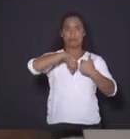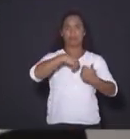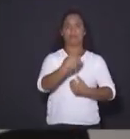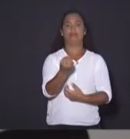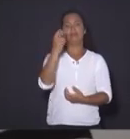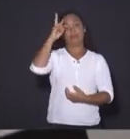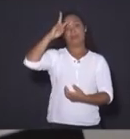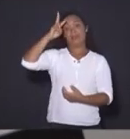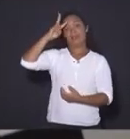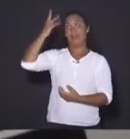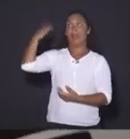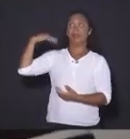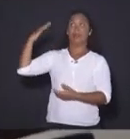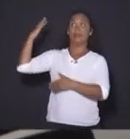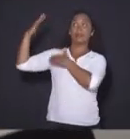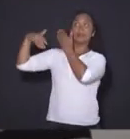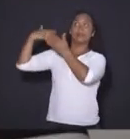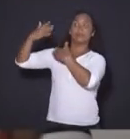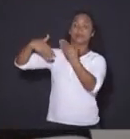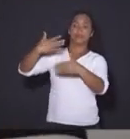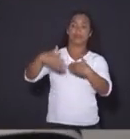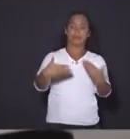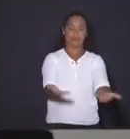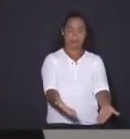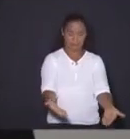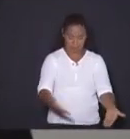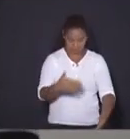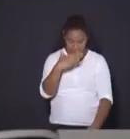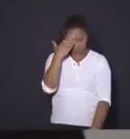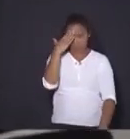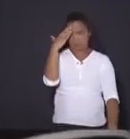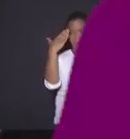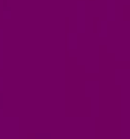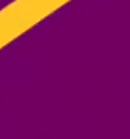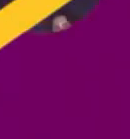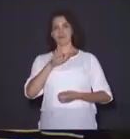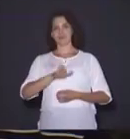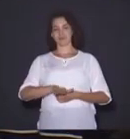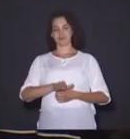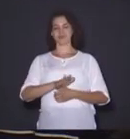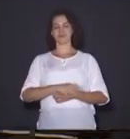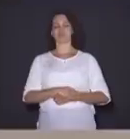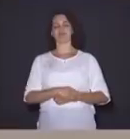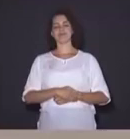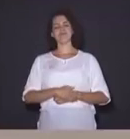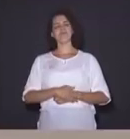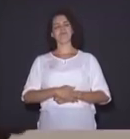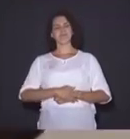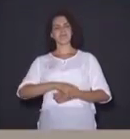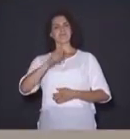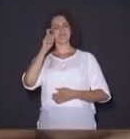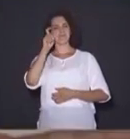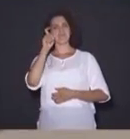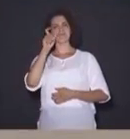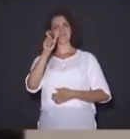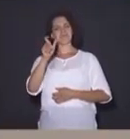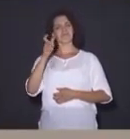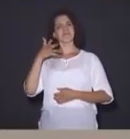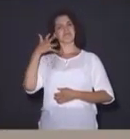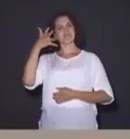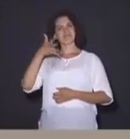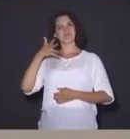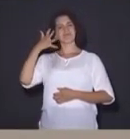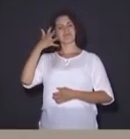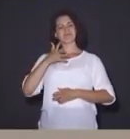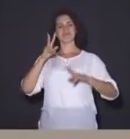historicamente e até hoje é isso muito obrigado achei muito interessante a sua fala sobre